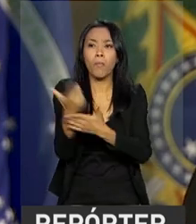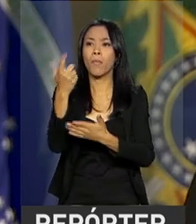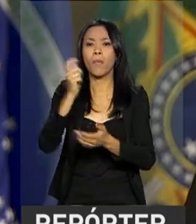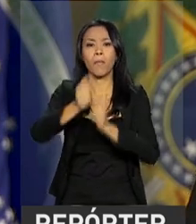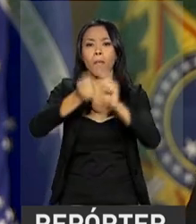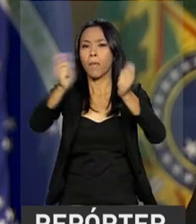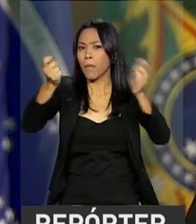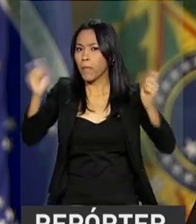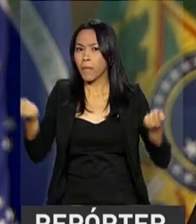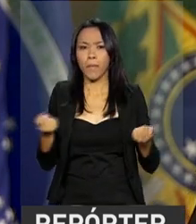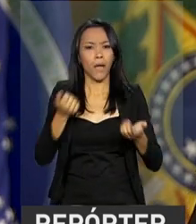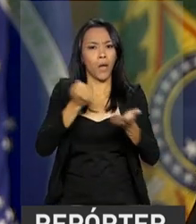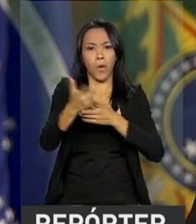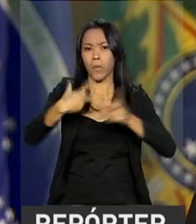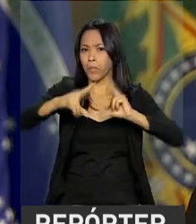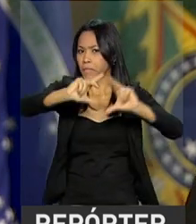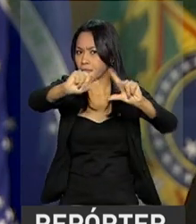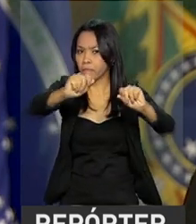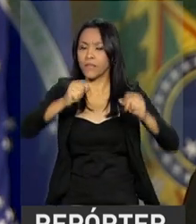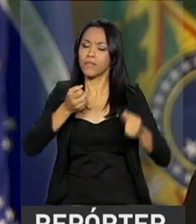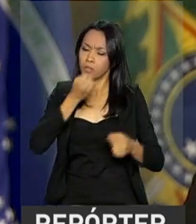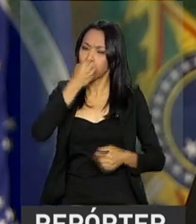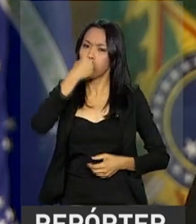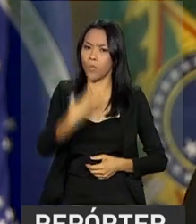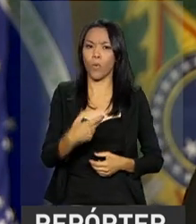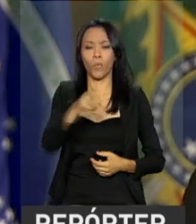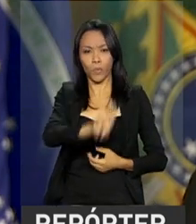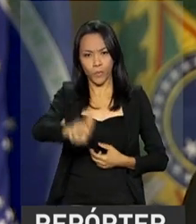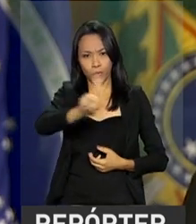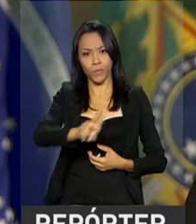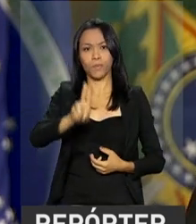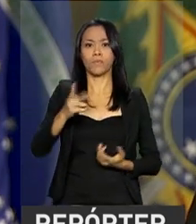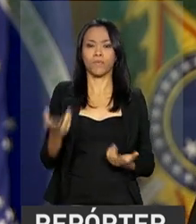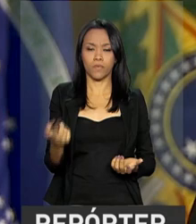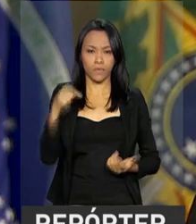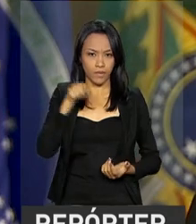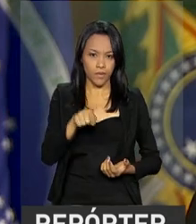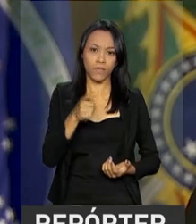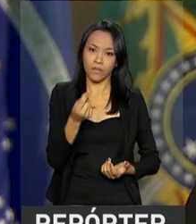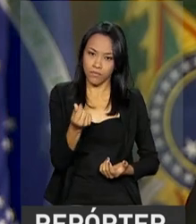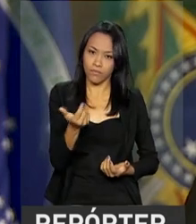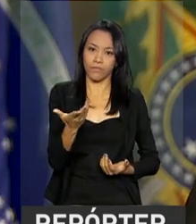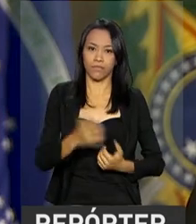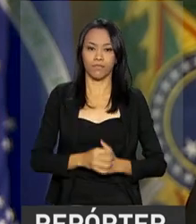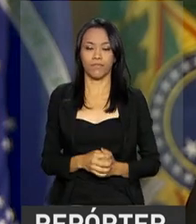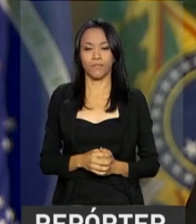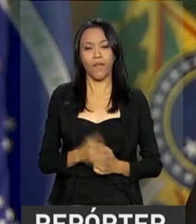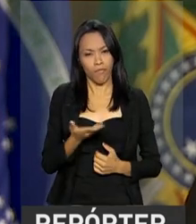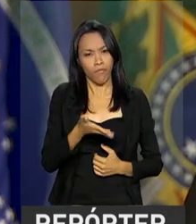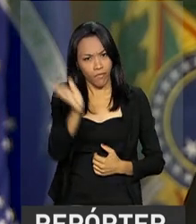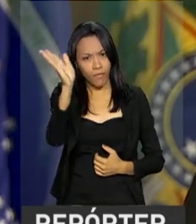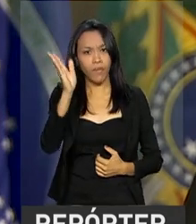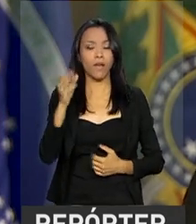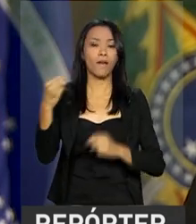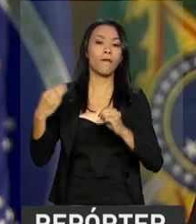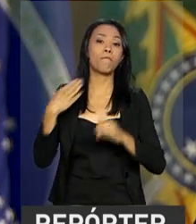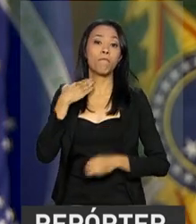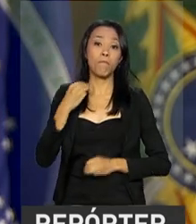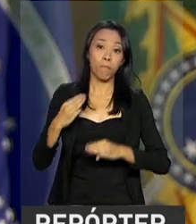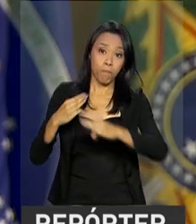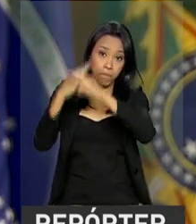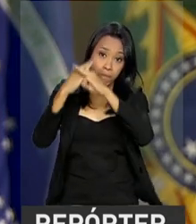presente para quem você gosta e faça bom uso do fruto do seu trabalho vá caixa econômica federal